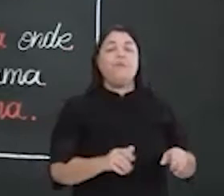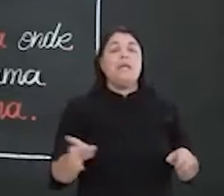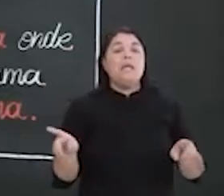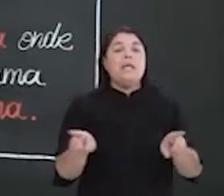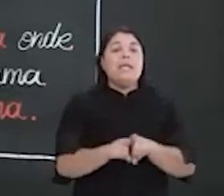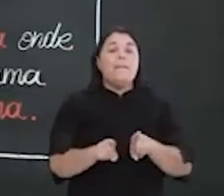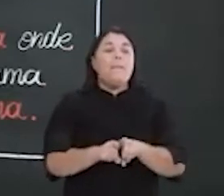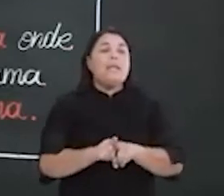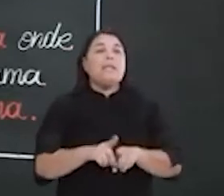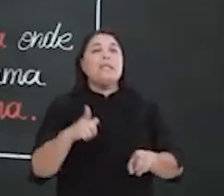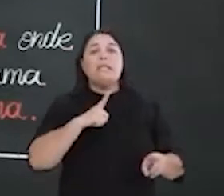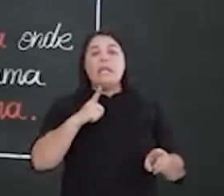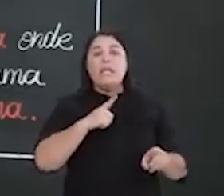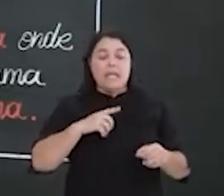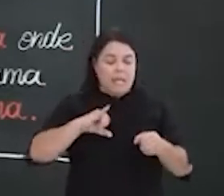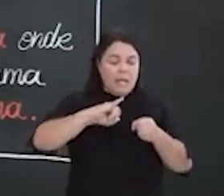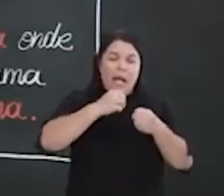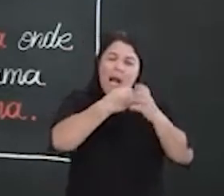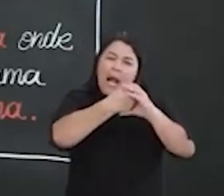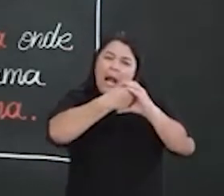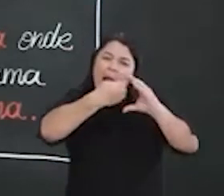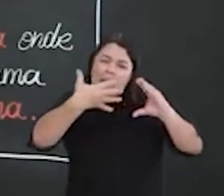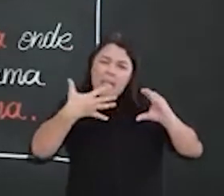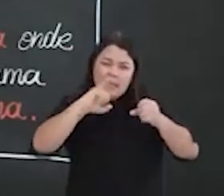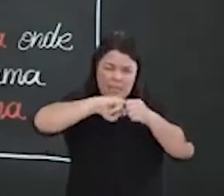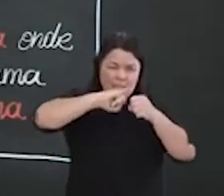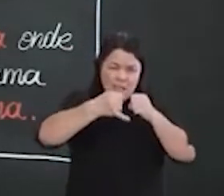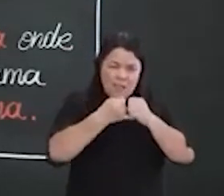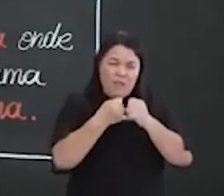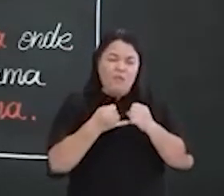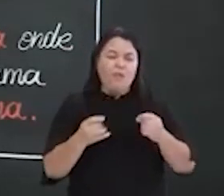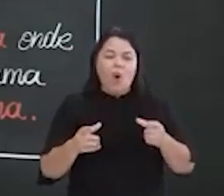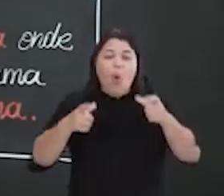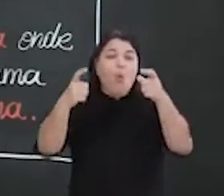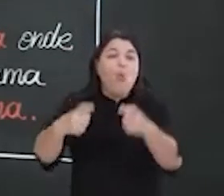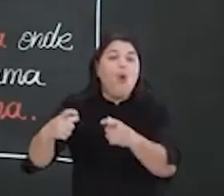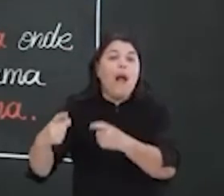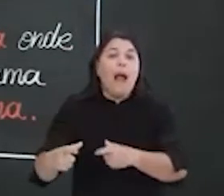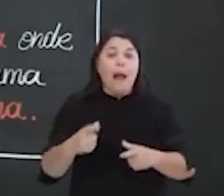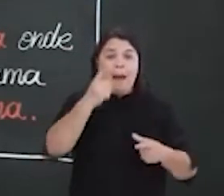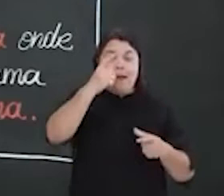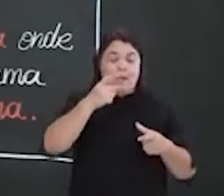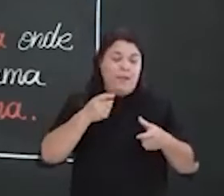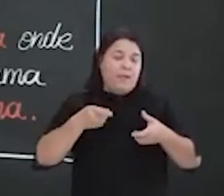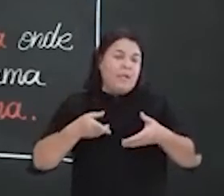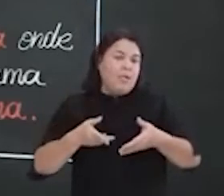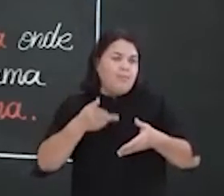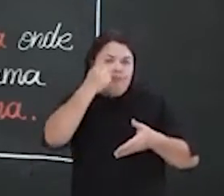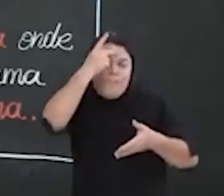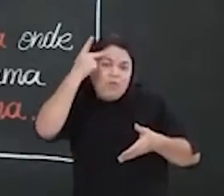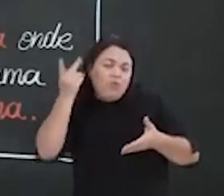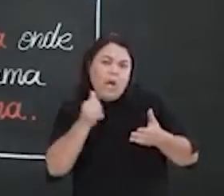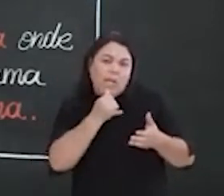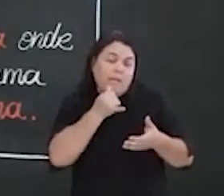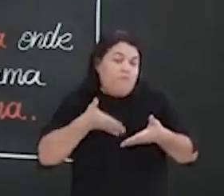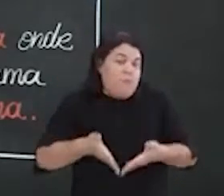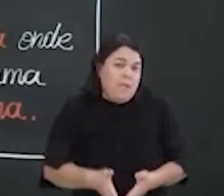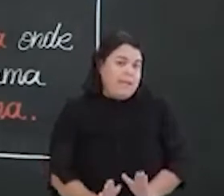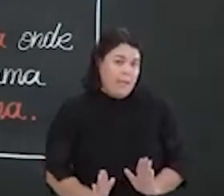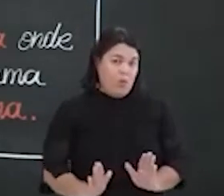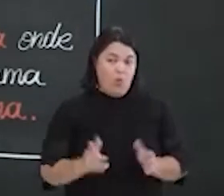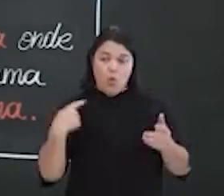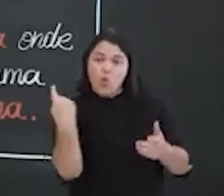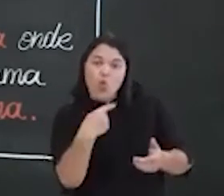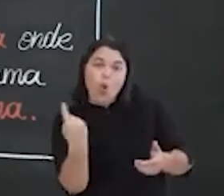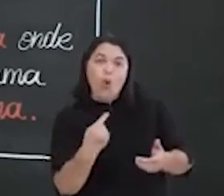de gentílico. Que adjetivo é esse? É o adjetivo que marca a nacionalidade, a origem de algo. Nós